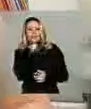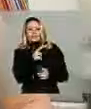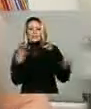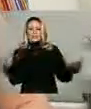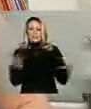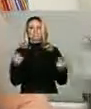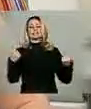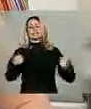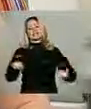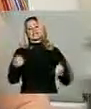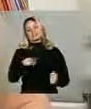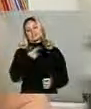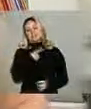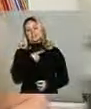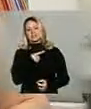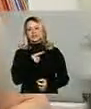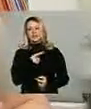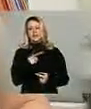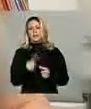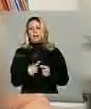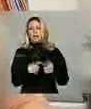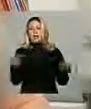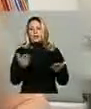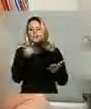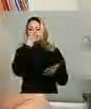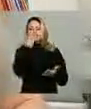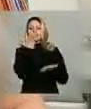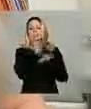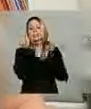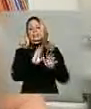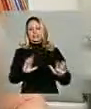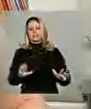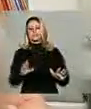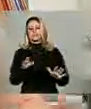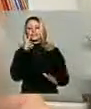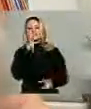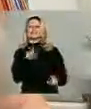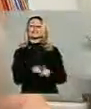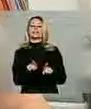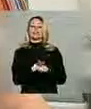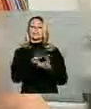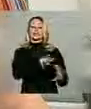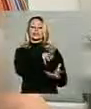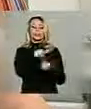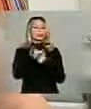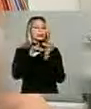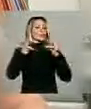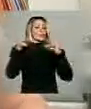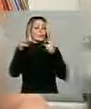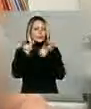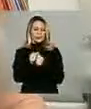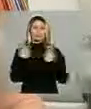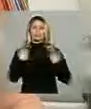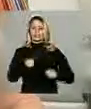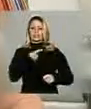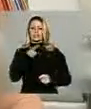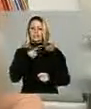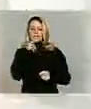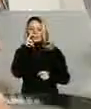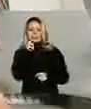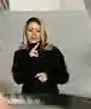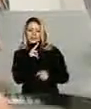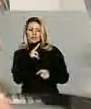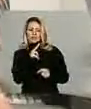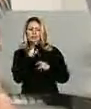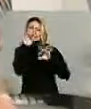hoje em dia está se difundindo e que se vê que no mundo inteiro que é preciso ter esse olhar para o